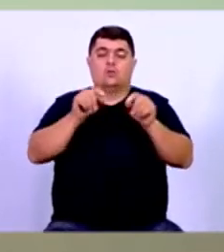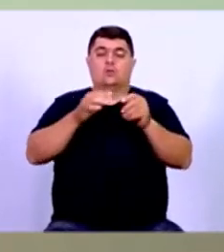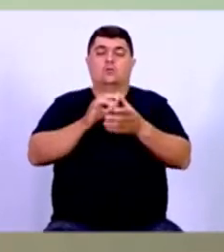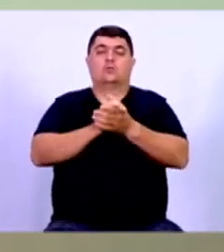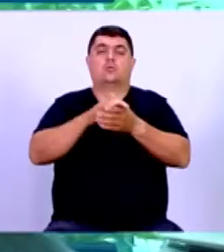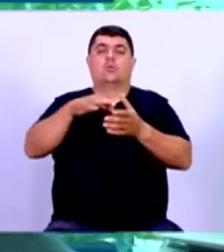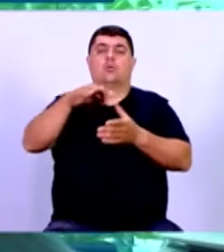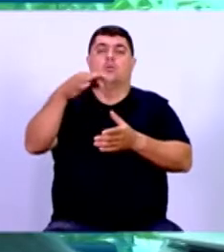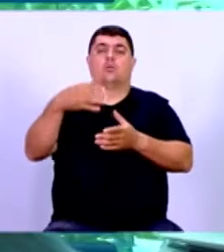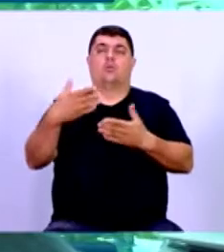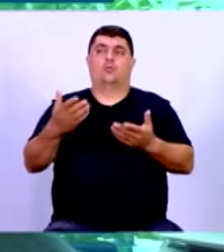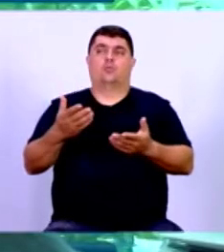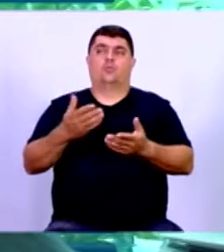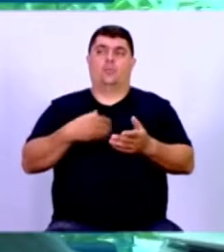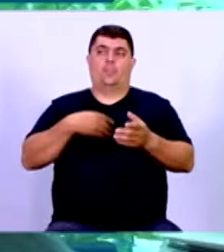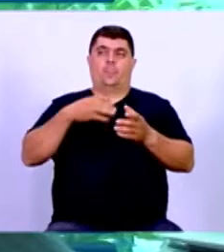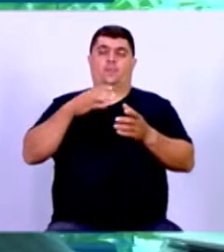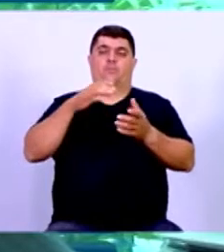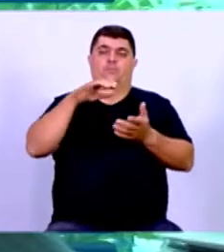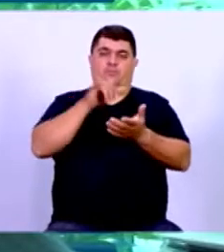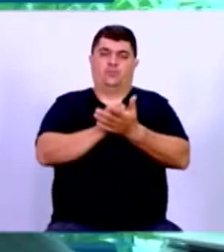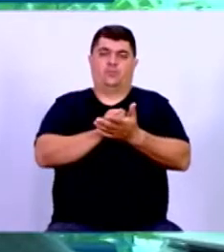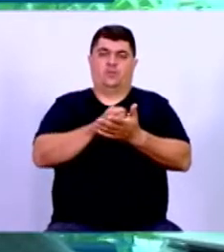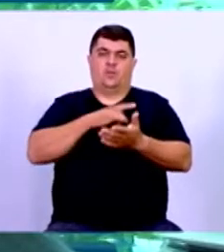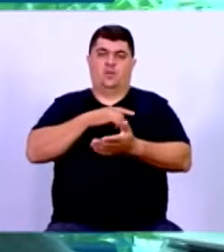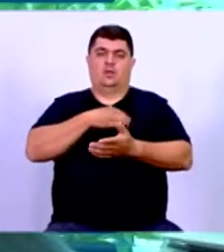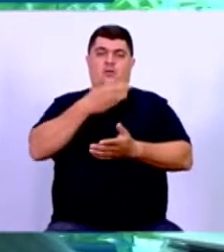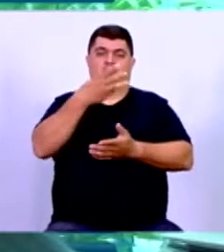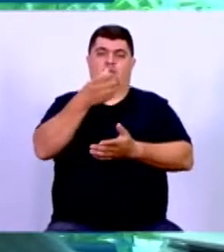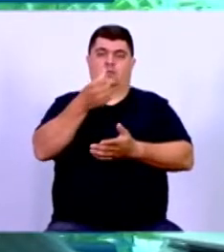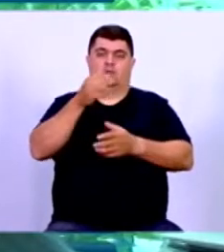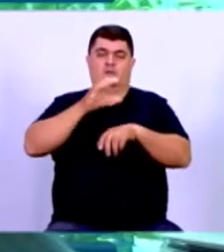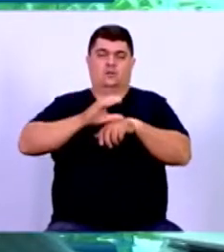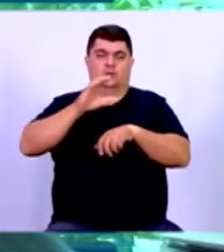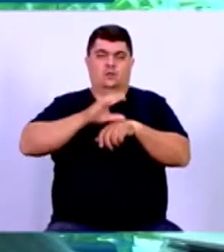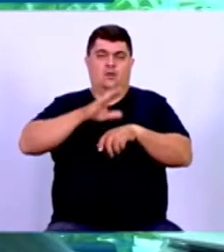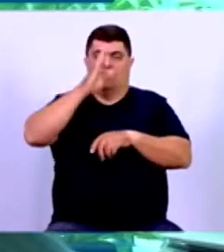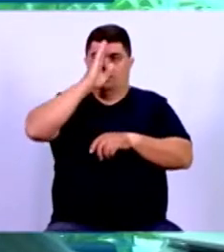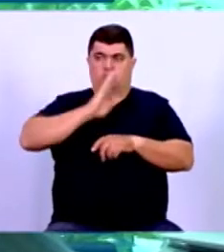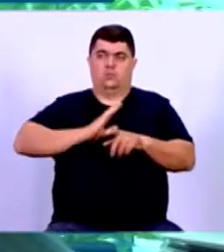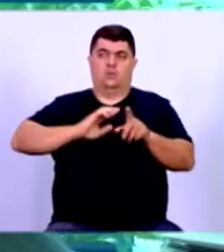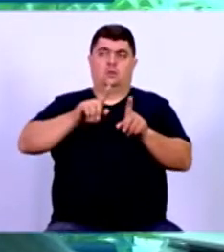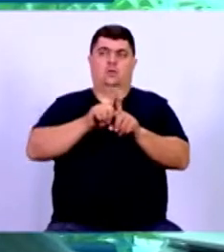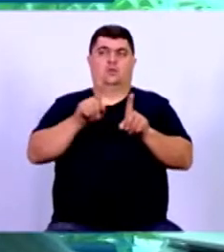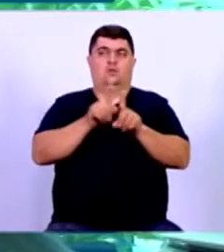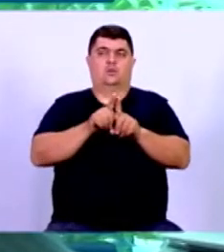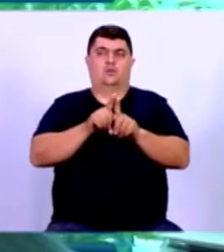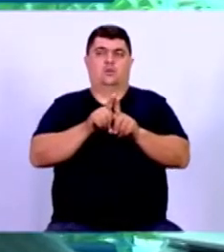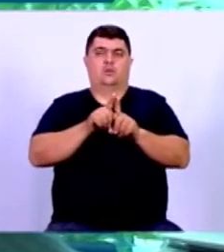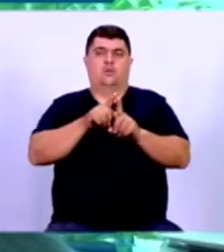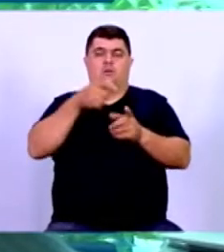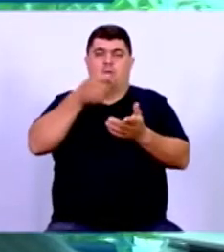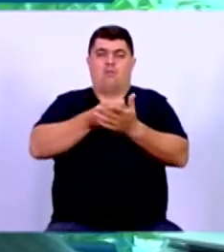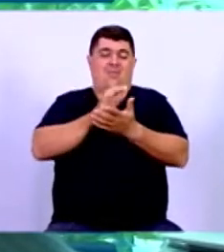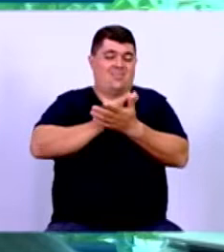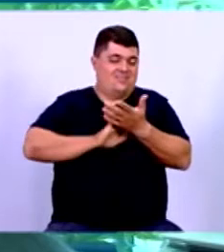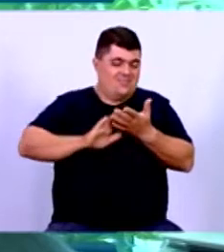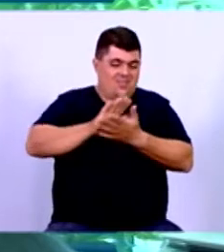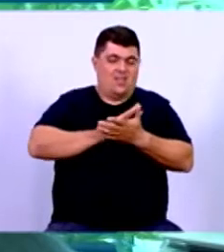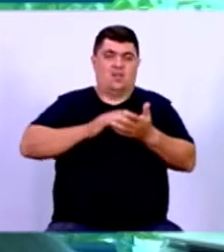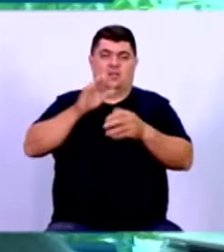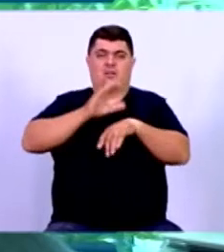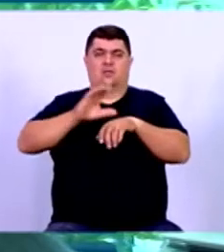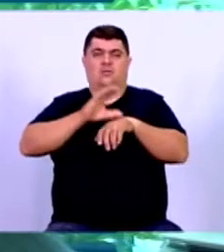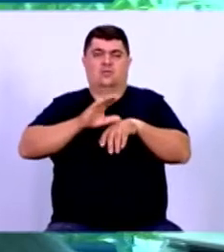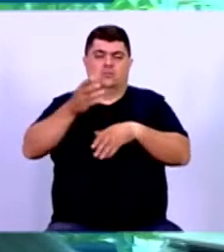aquela vaga. E no cadastro também nós temos 36 cursos totalmente gratuitos que o estudante não vai pagar nada. Cursos na área de